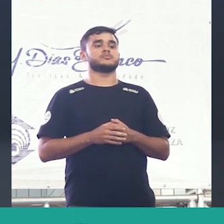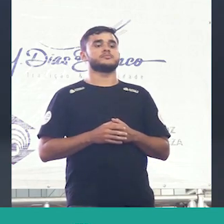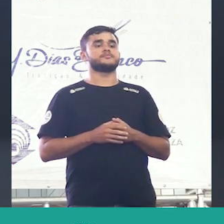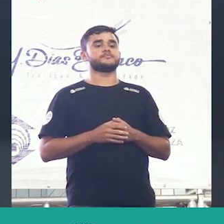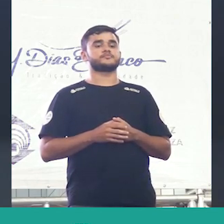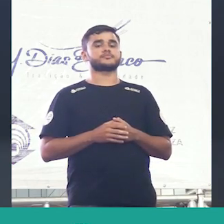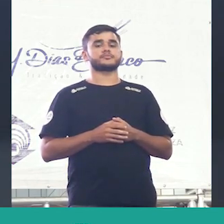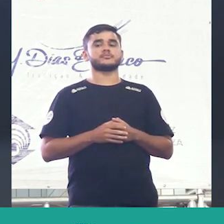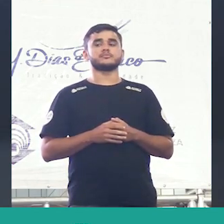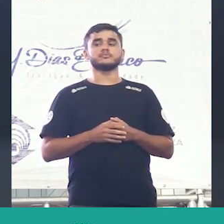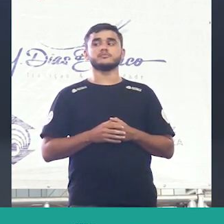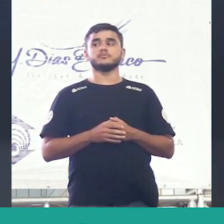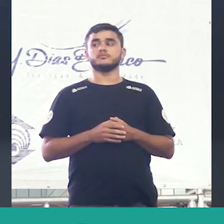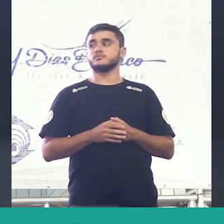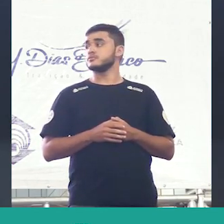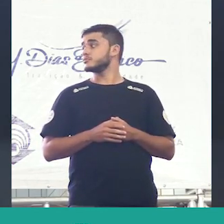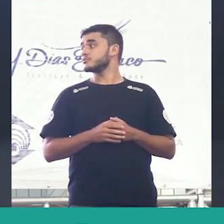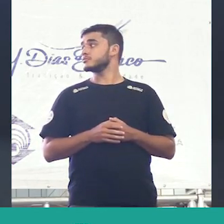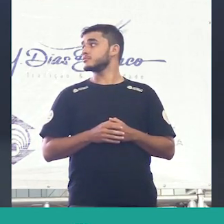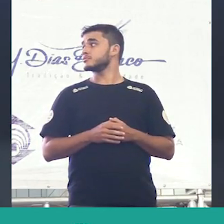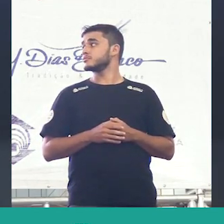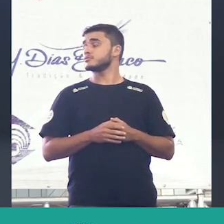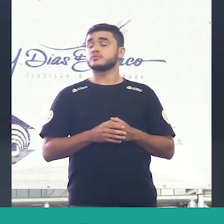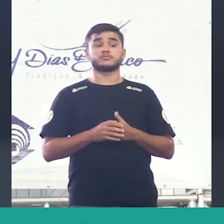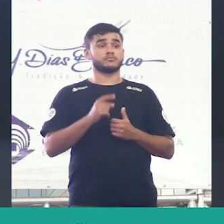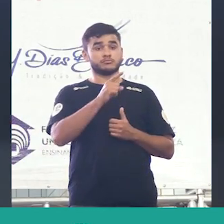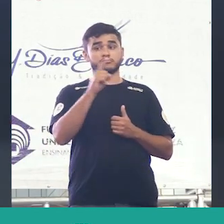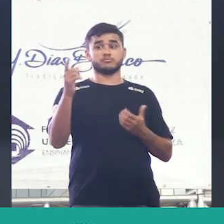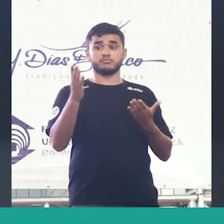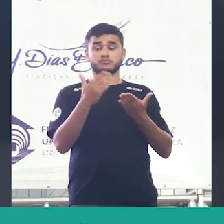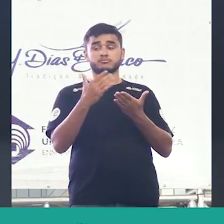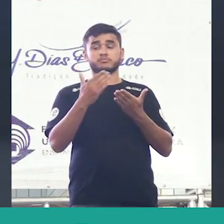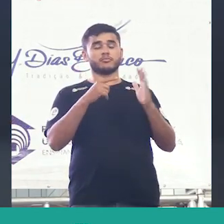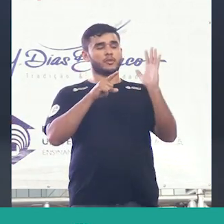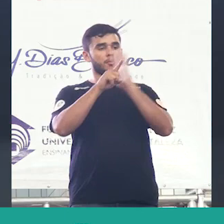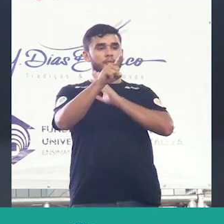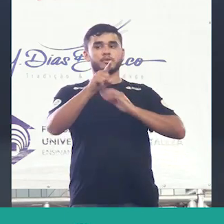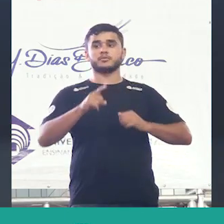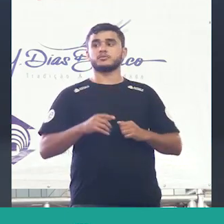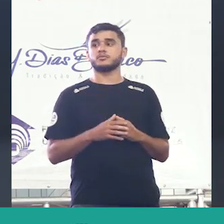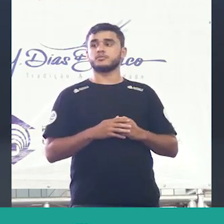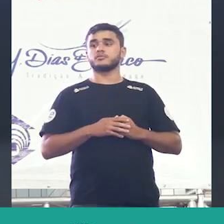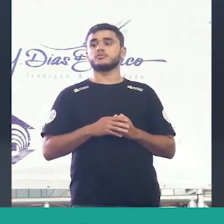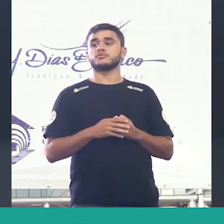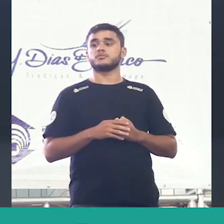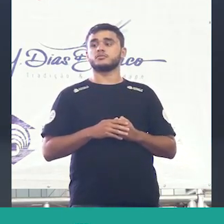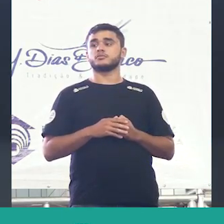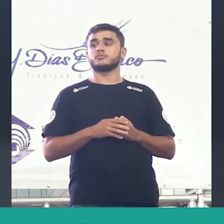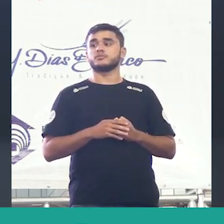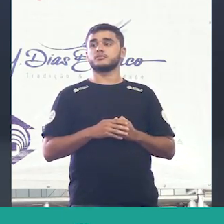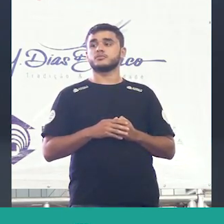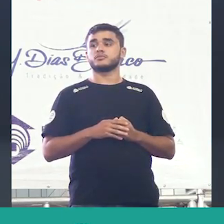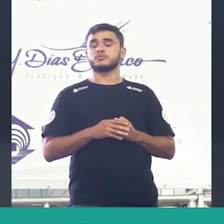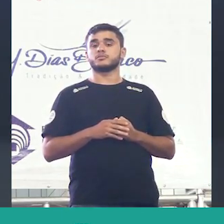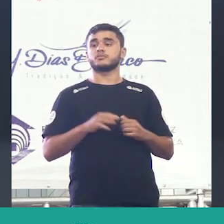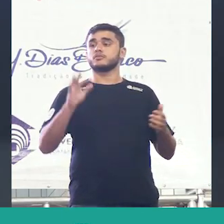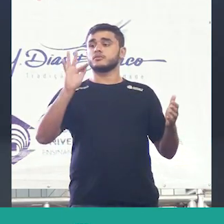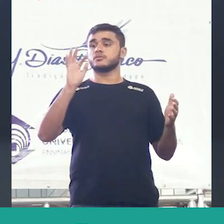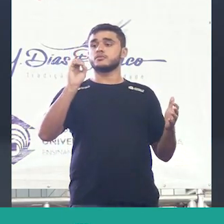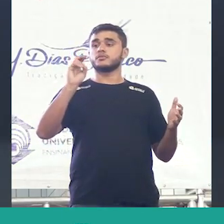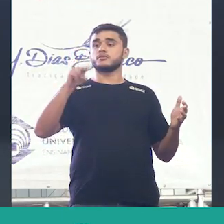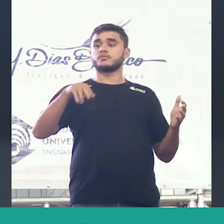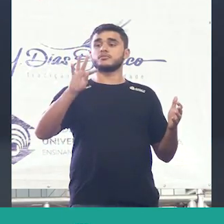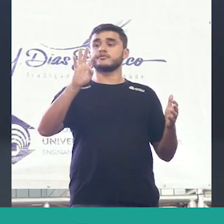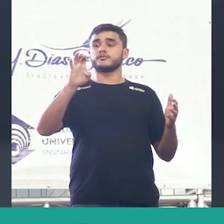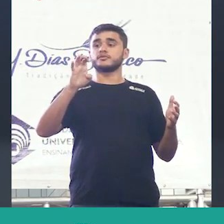Todos na página 123. Ok. Enquanto vocês abrem, eu vou fazendo pergunta. Ei. O que é uma fonte de luz?